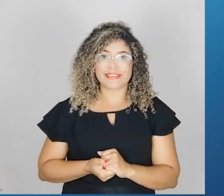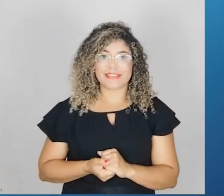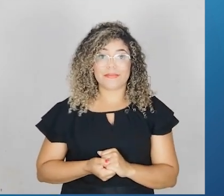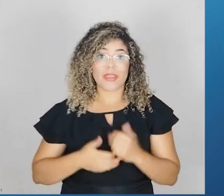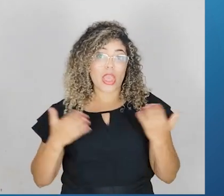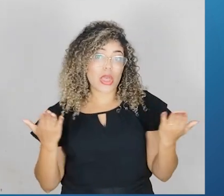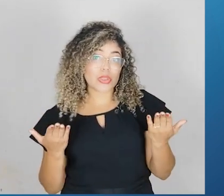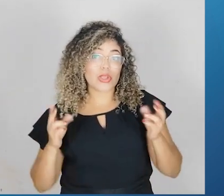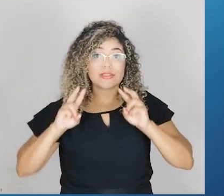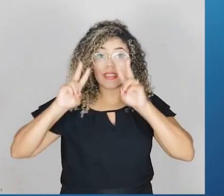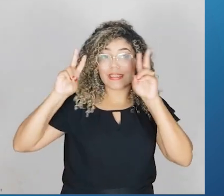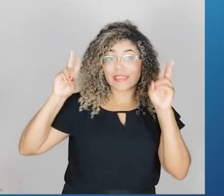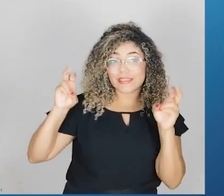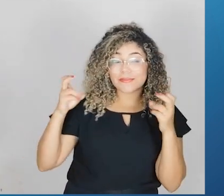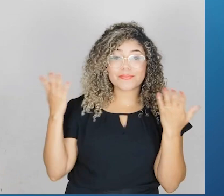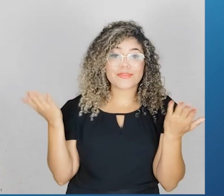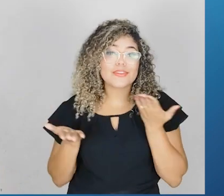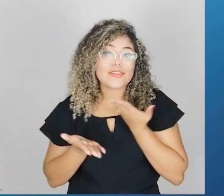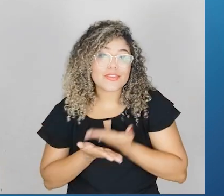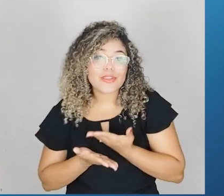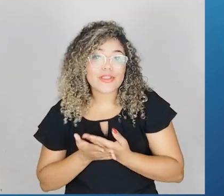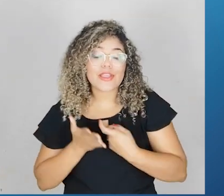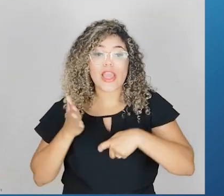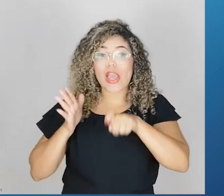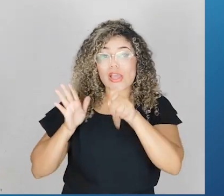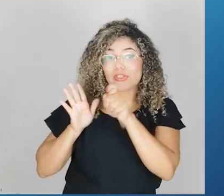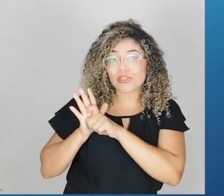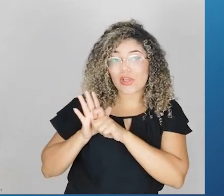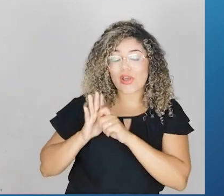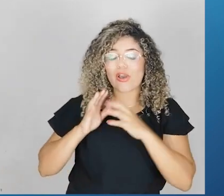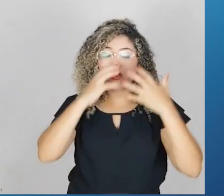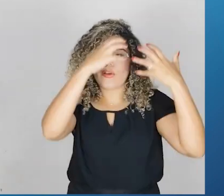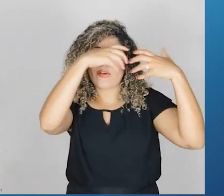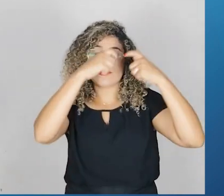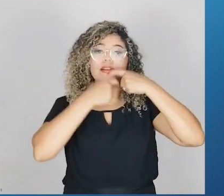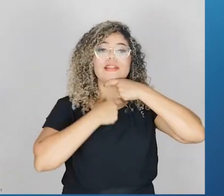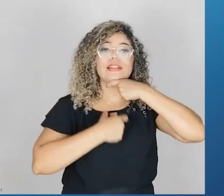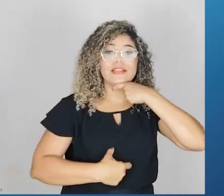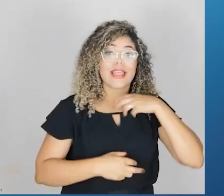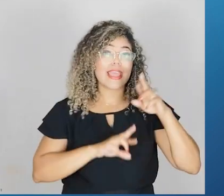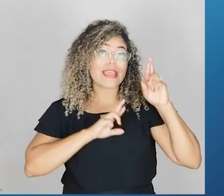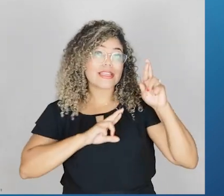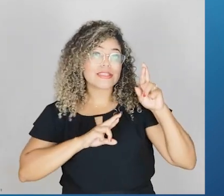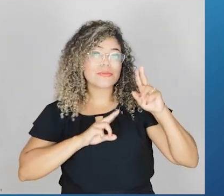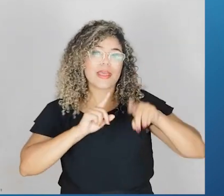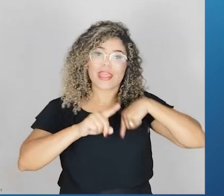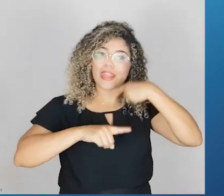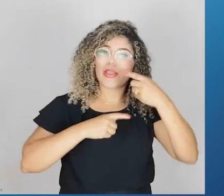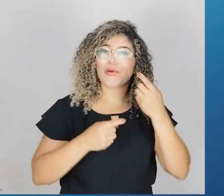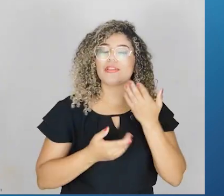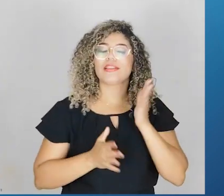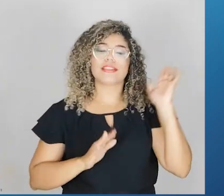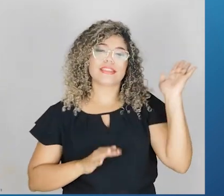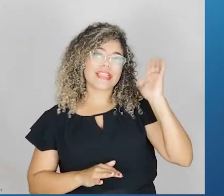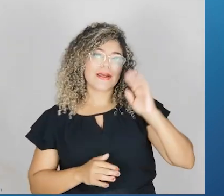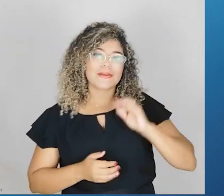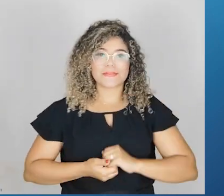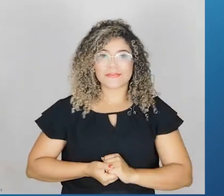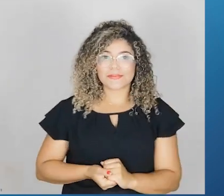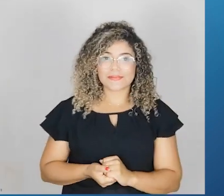É isso, alunos. Essa foi a nossa aula Drogas, Ação no Sistema Nervoso. Eu espero você em uma próxima. Tchau!